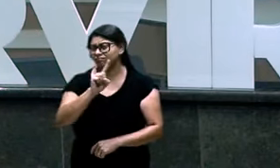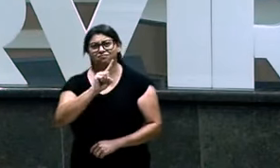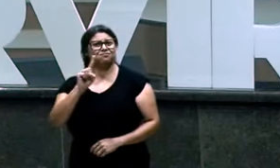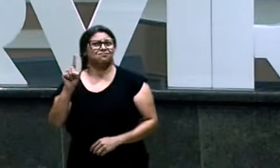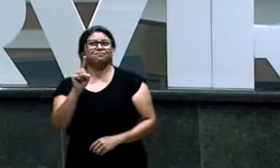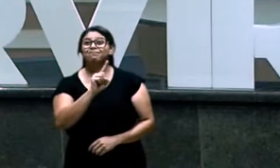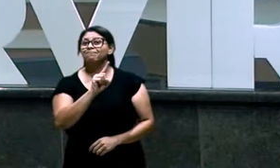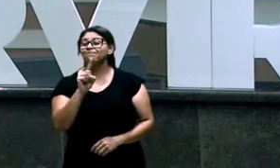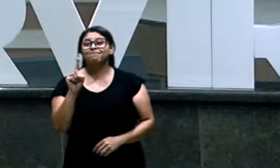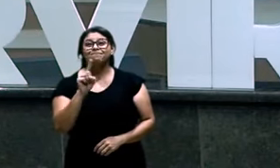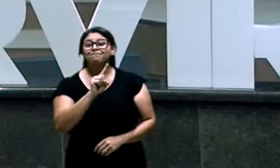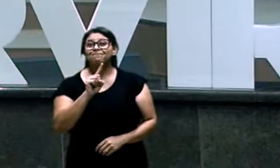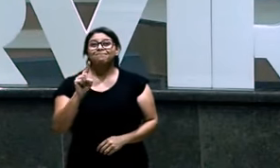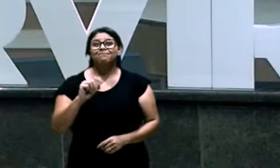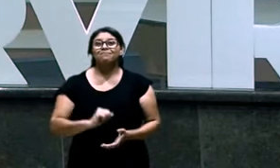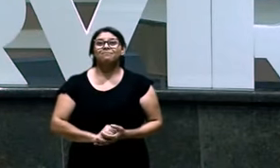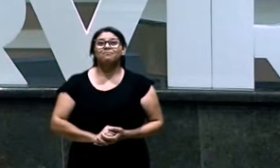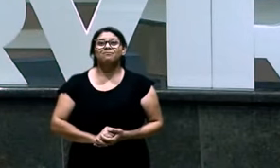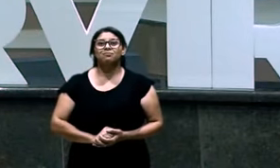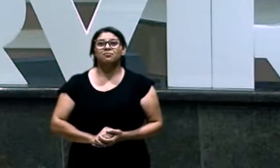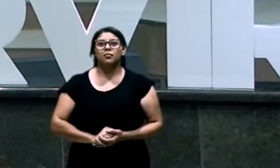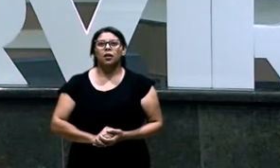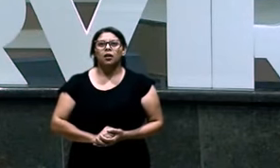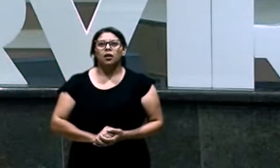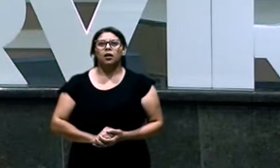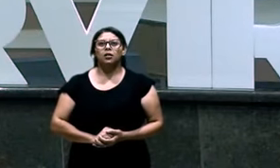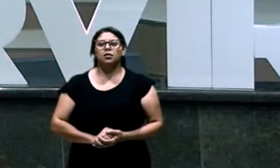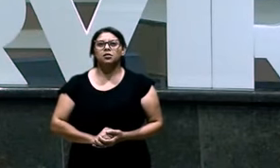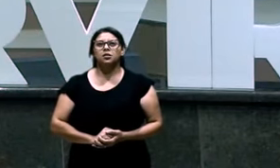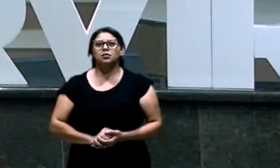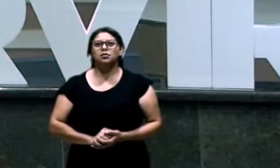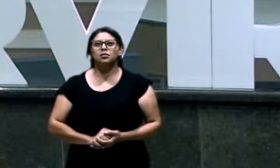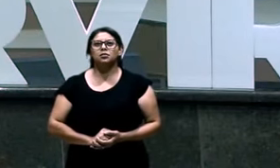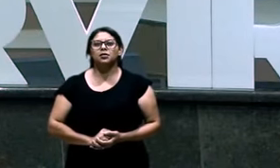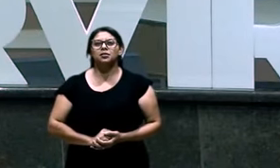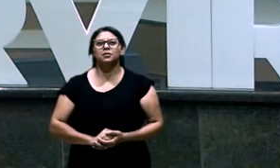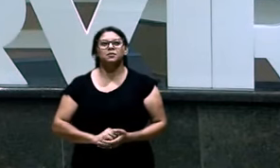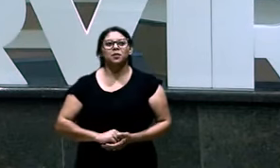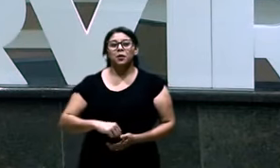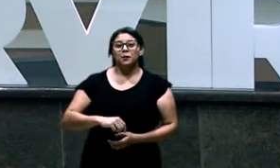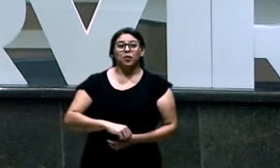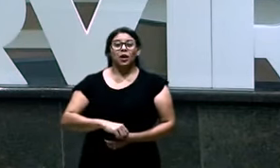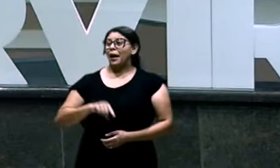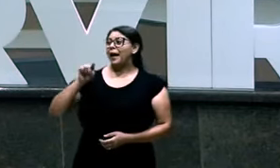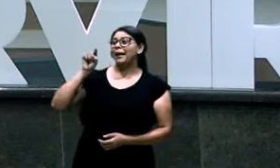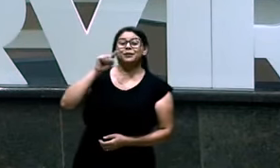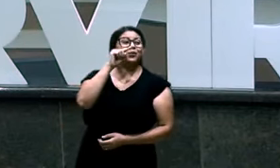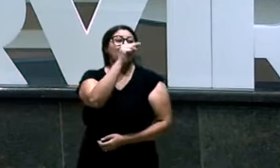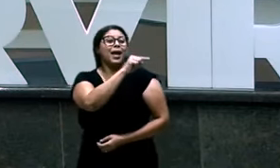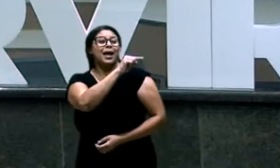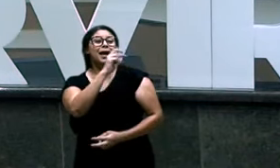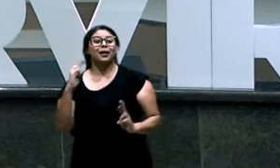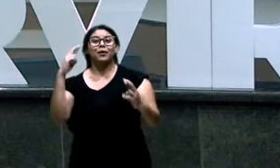Eu vou repetir para você aí, que fica lá a minha referência, é meu tudo, sem você eu não vivo, se apega